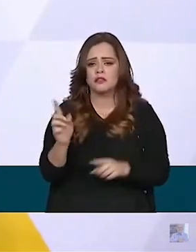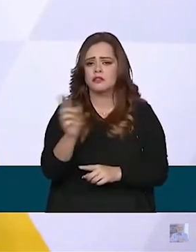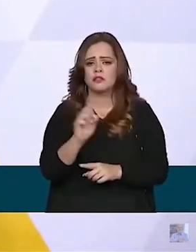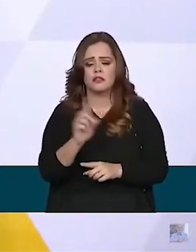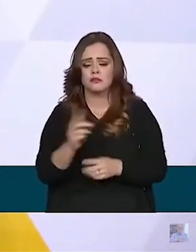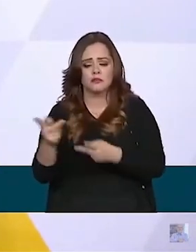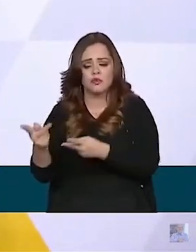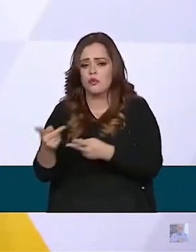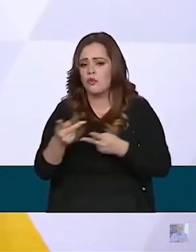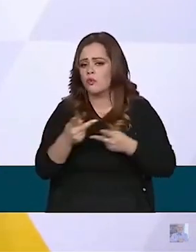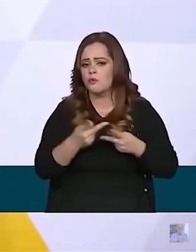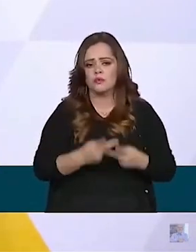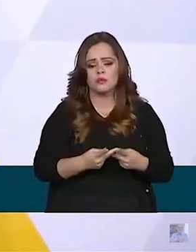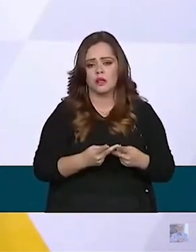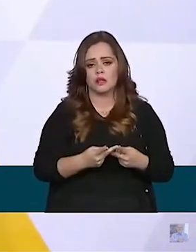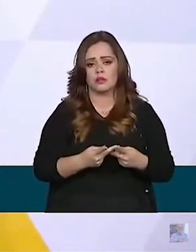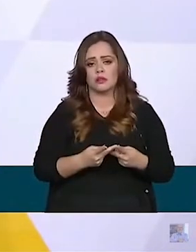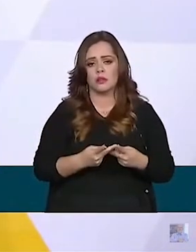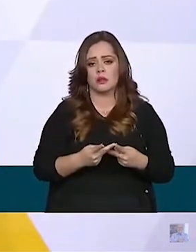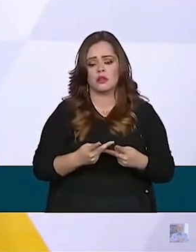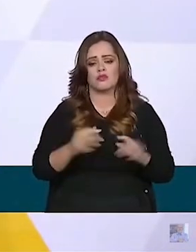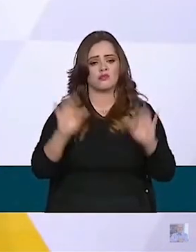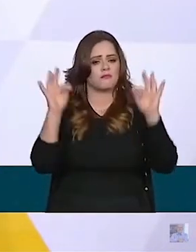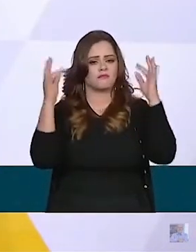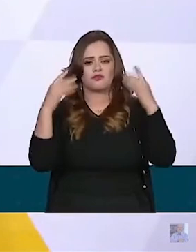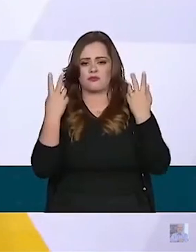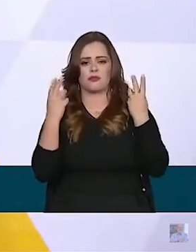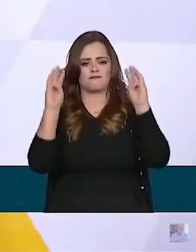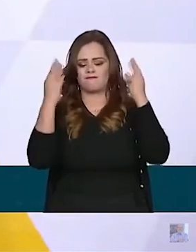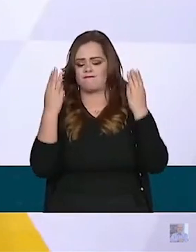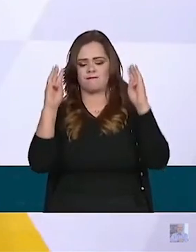estão convidados e não estão participando de uma festa.